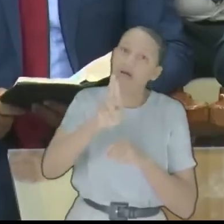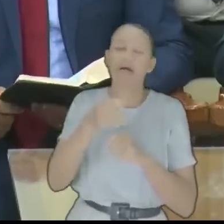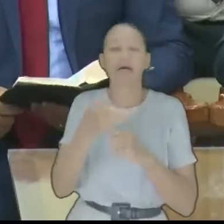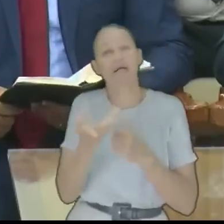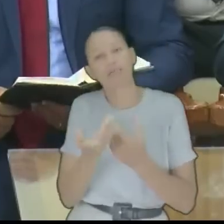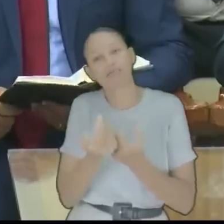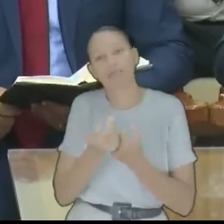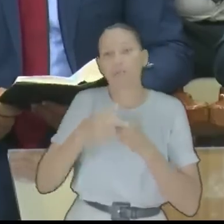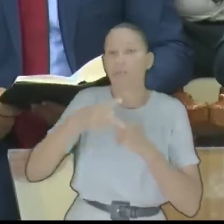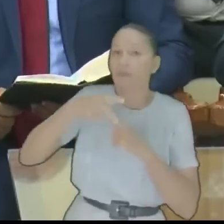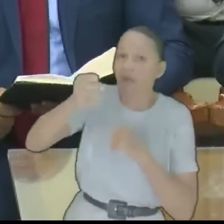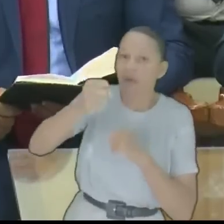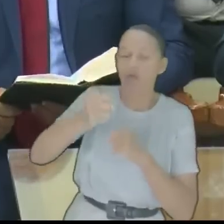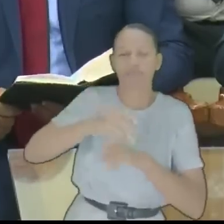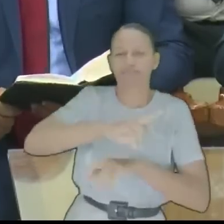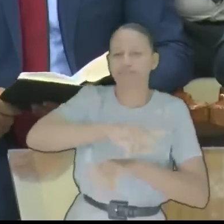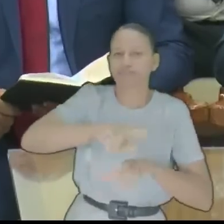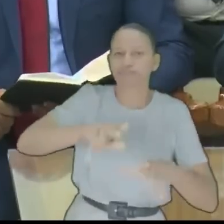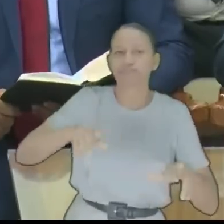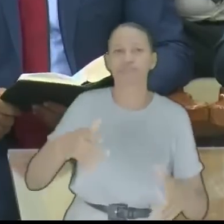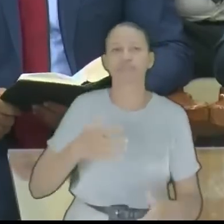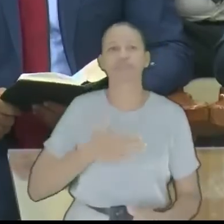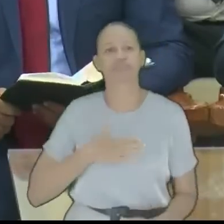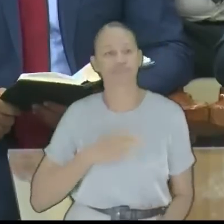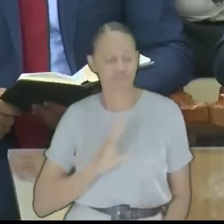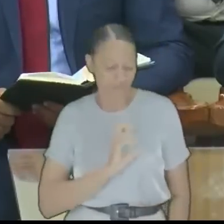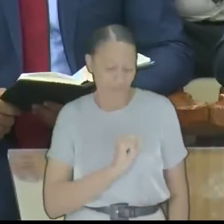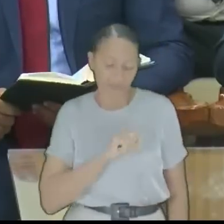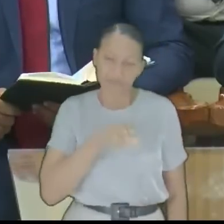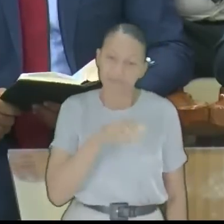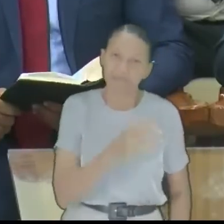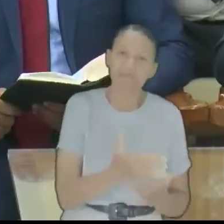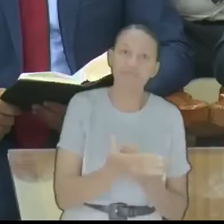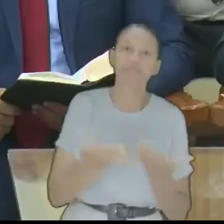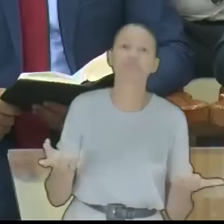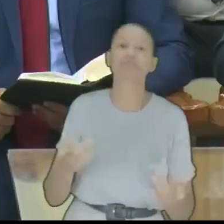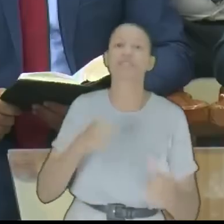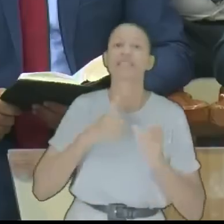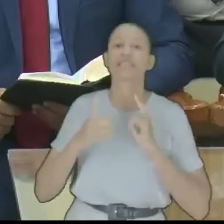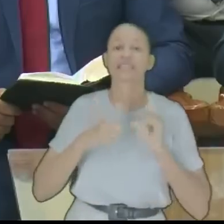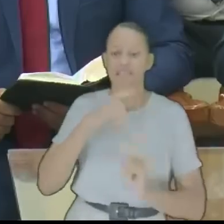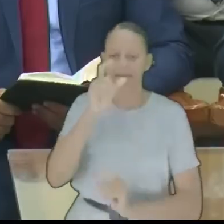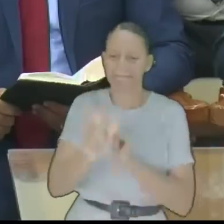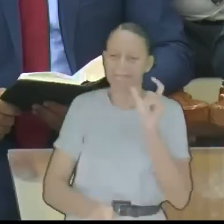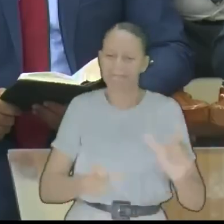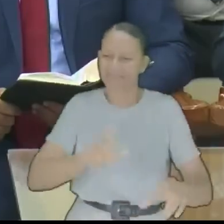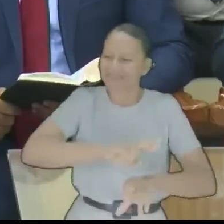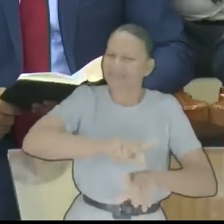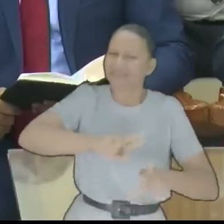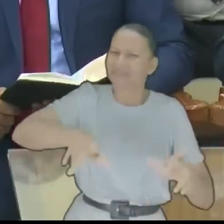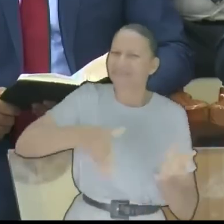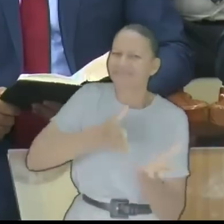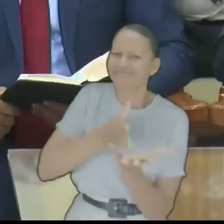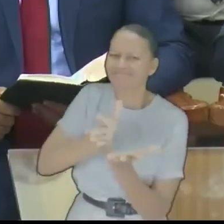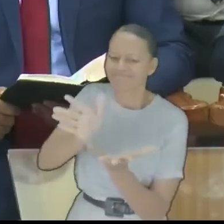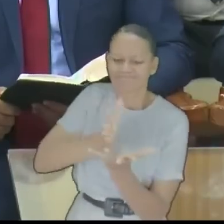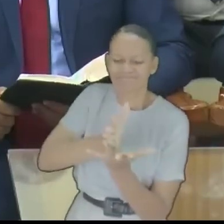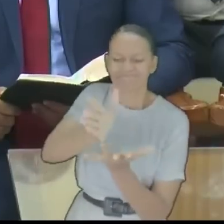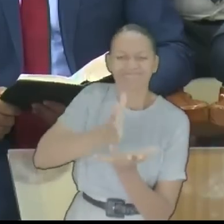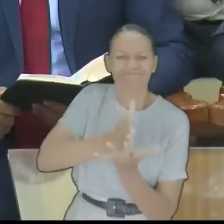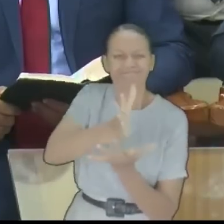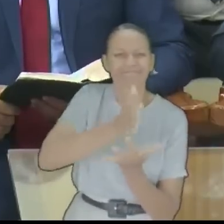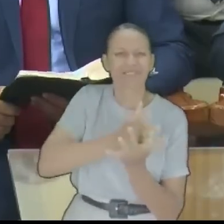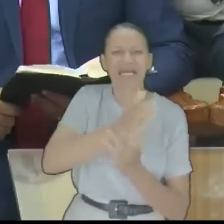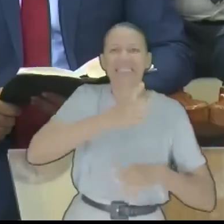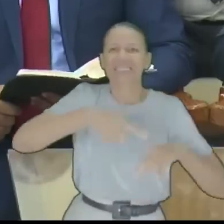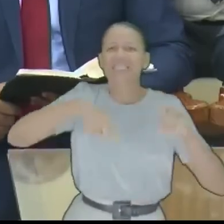pós-graduações, doutorado. E meus amados irmãos, temos aqui pessoas de vários matizes, de vários